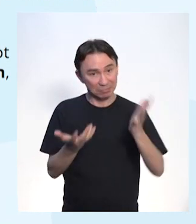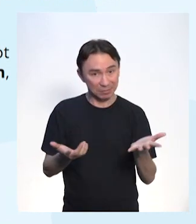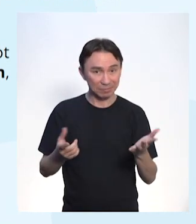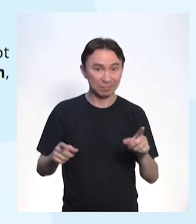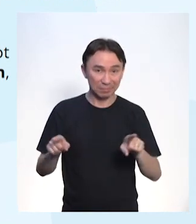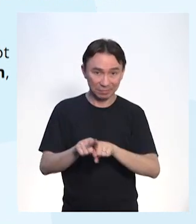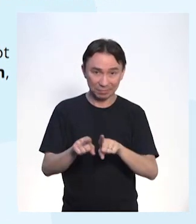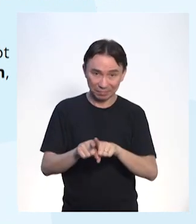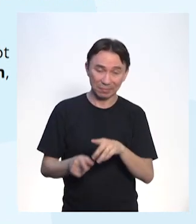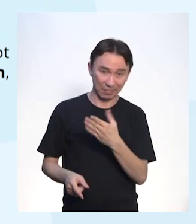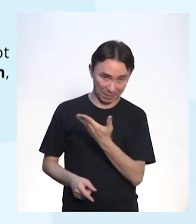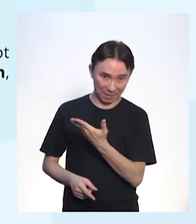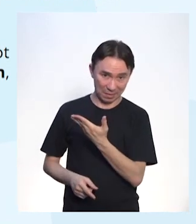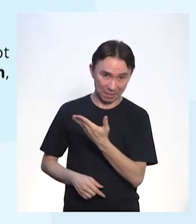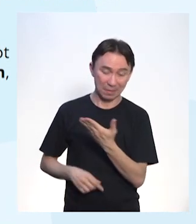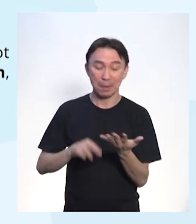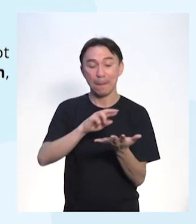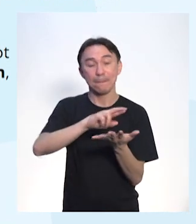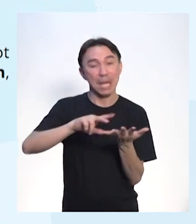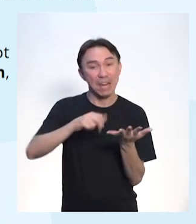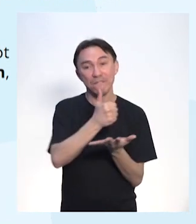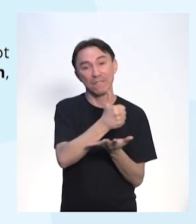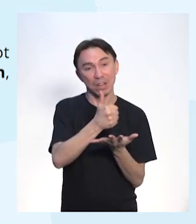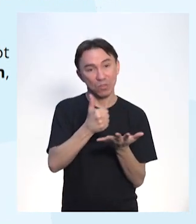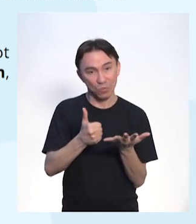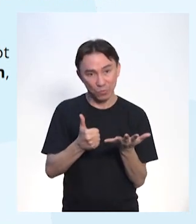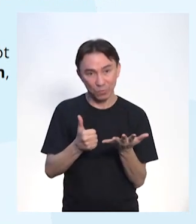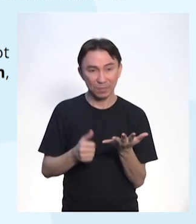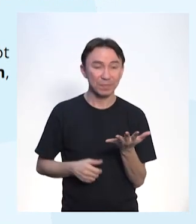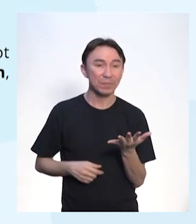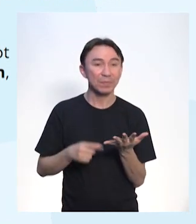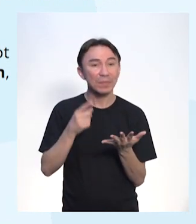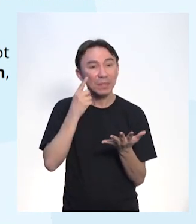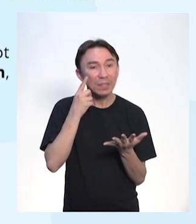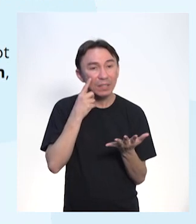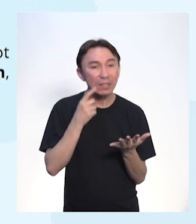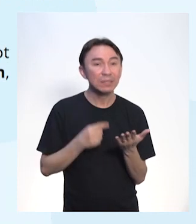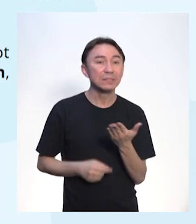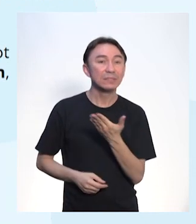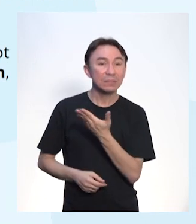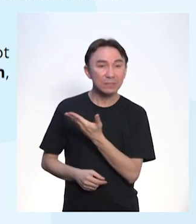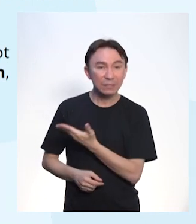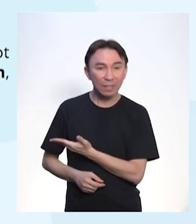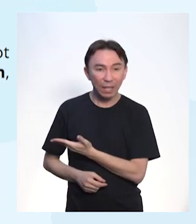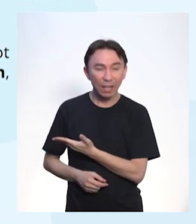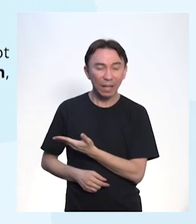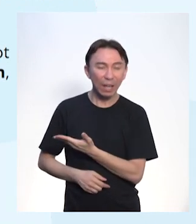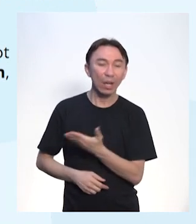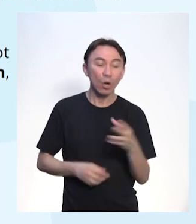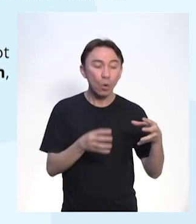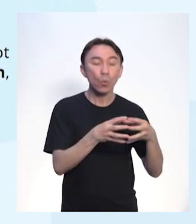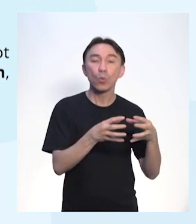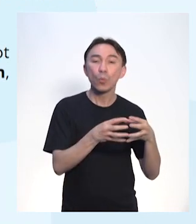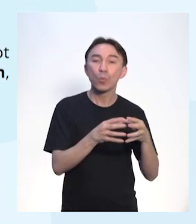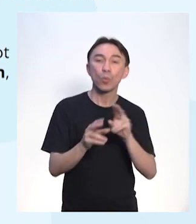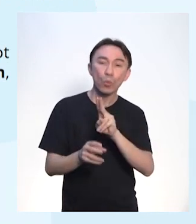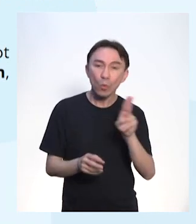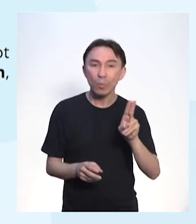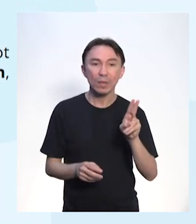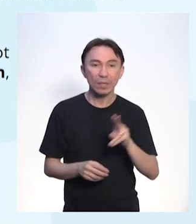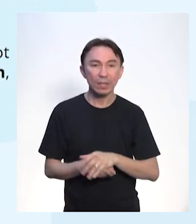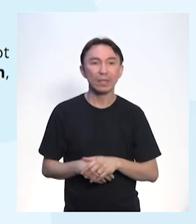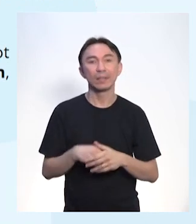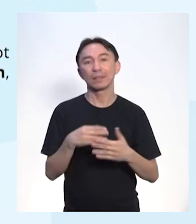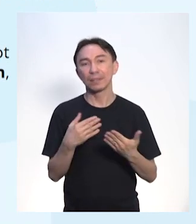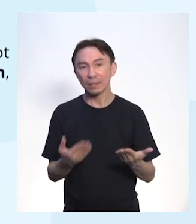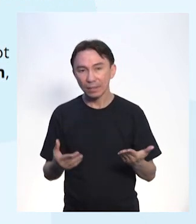né? E aí depois, olha só, aqui a gente chama isso aqui, vocês não precisam saber o nome, mas a gente chama isso aqui de grupo nominal. O que é isso? Então, é sistema